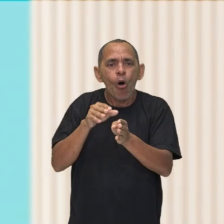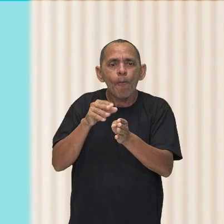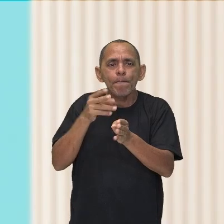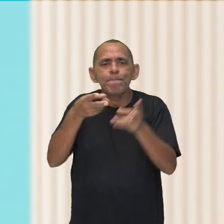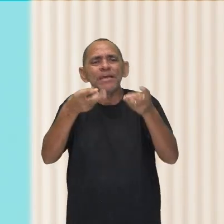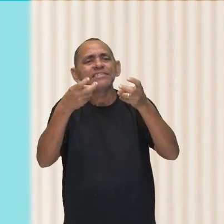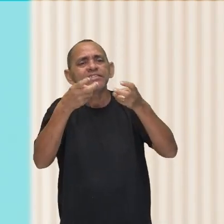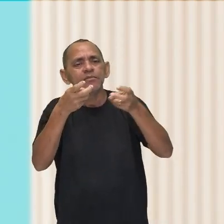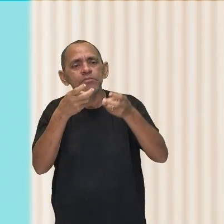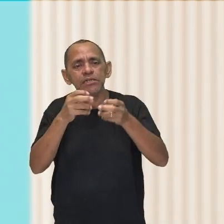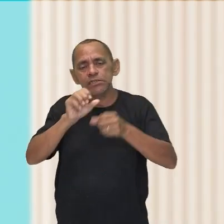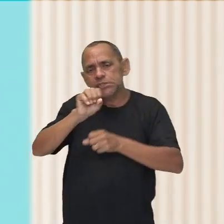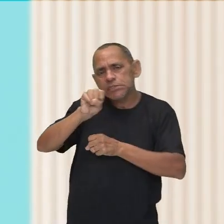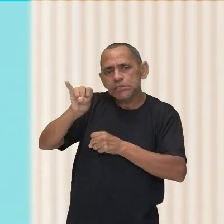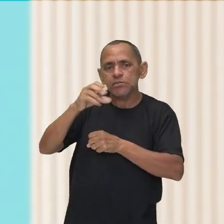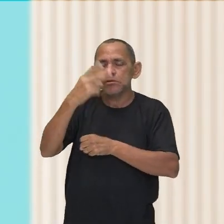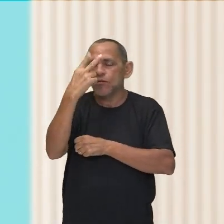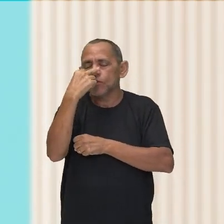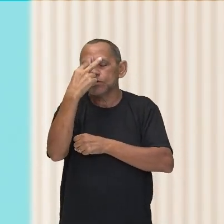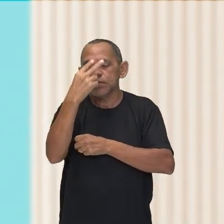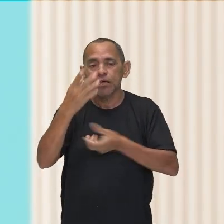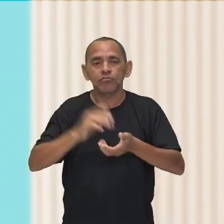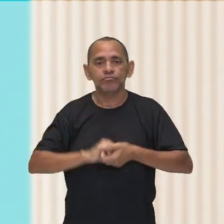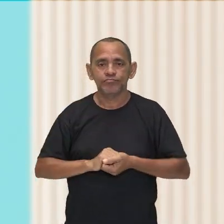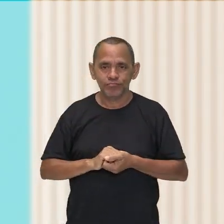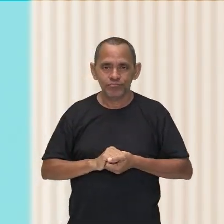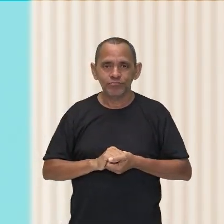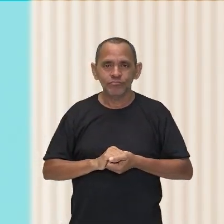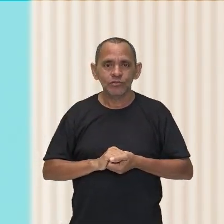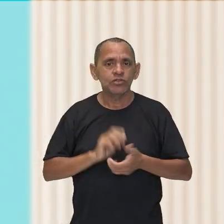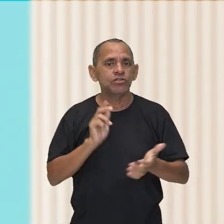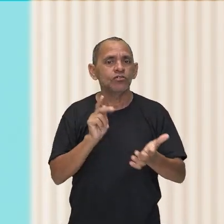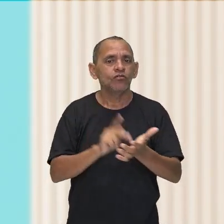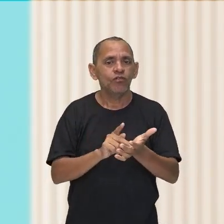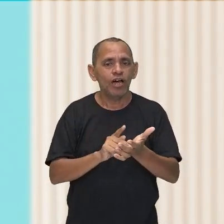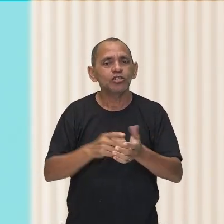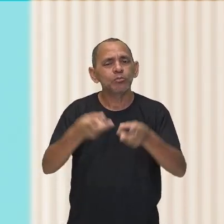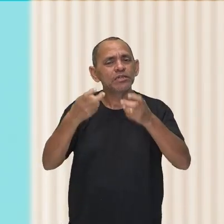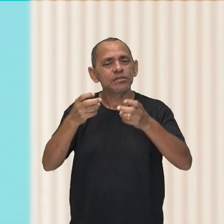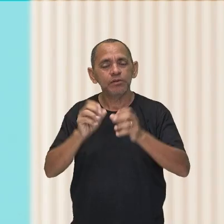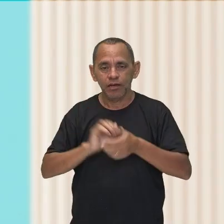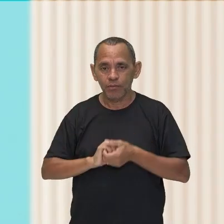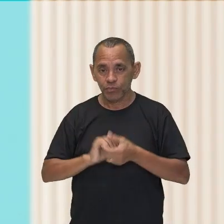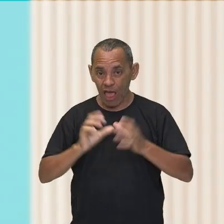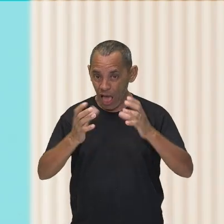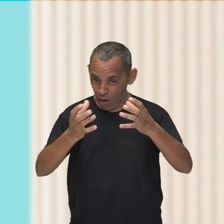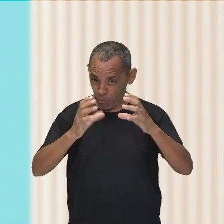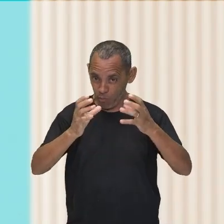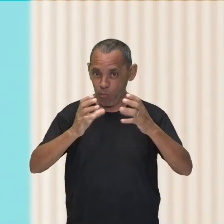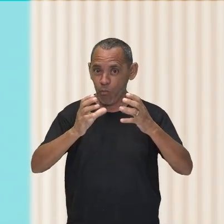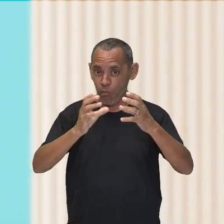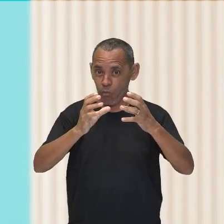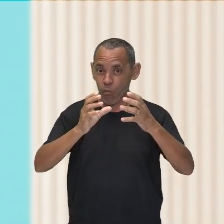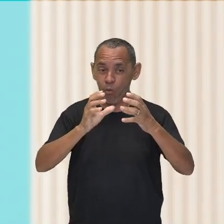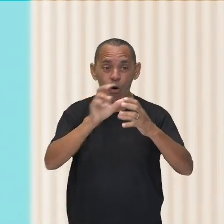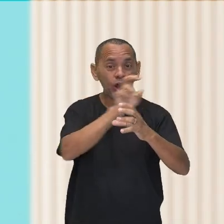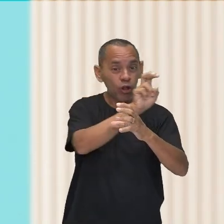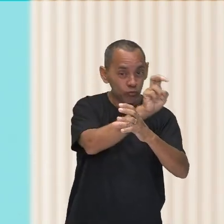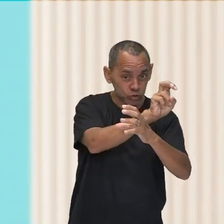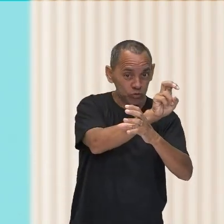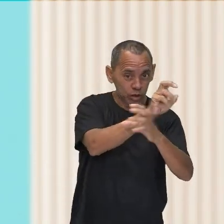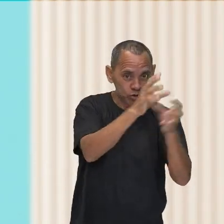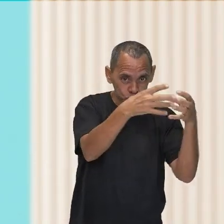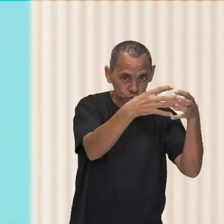conseguem enxergar? Aí é que está o trunfo da coisa. Olha só, a bola no futebol de 5 contém guizos no interior